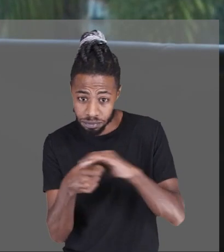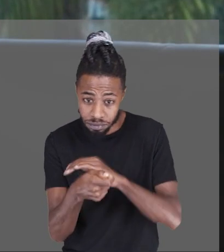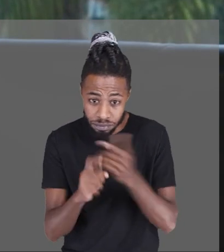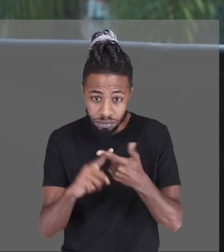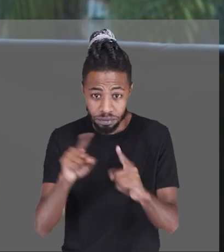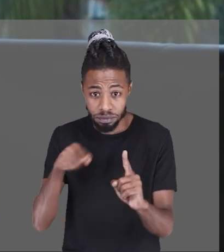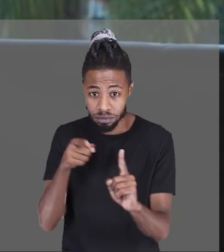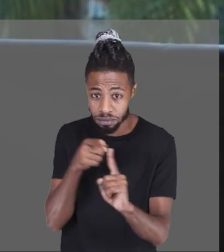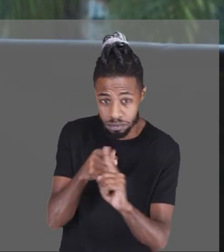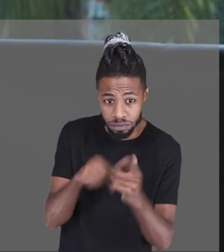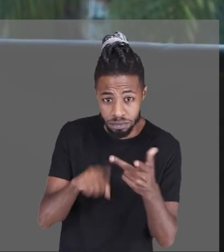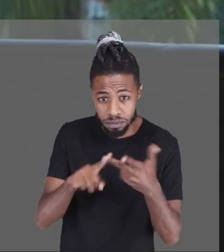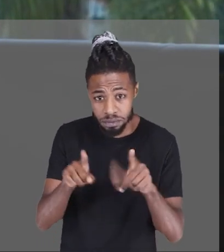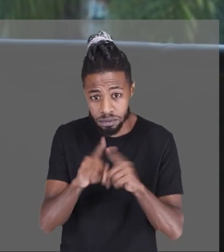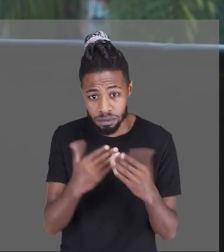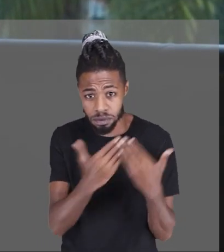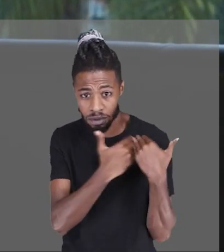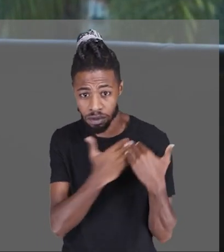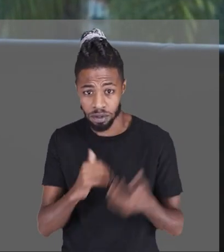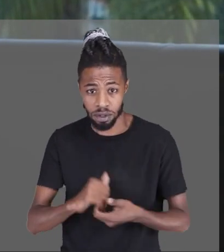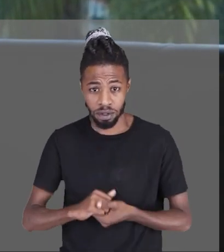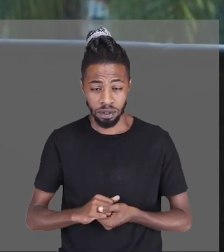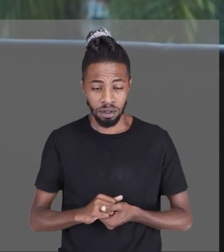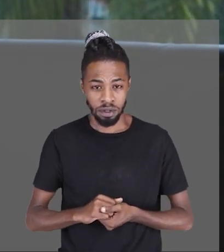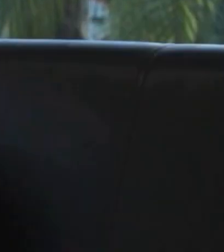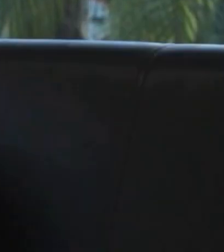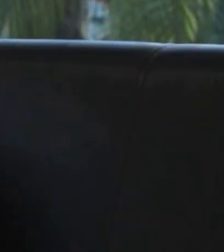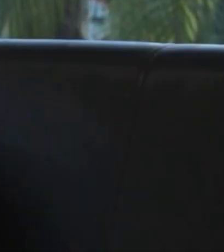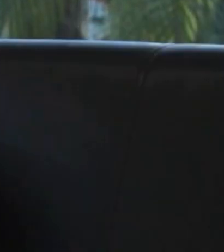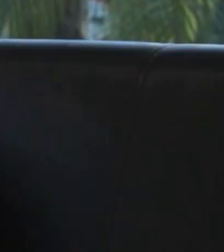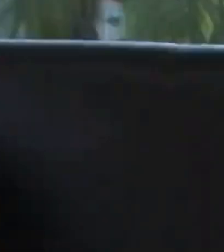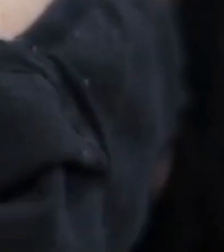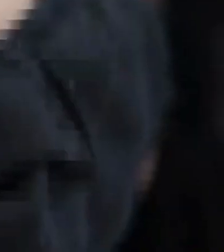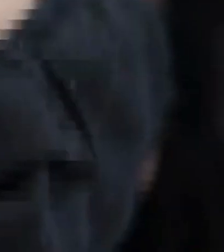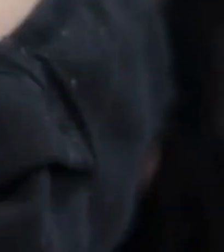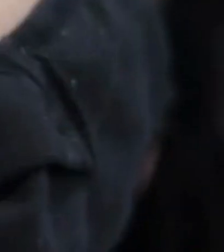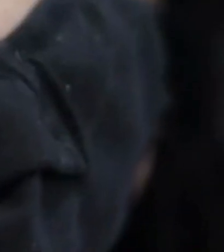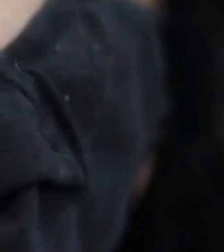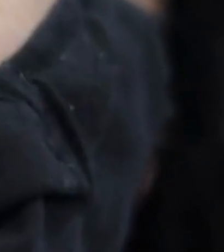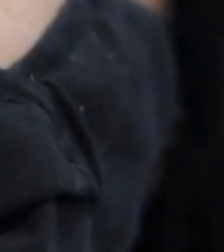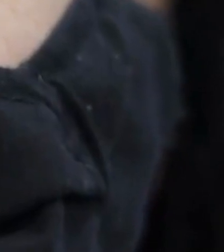no contexto do financiamento, das metas e da responsabilização.